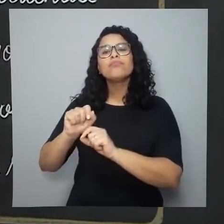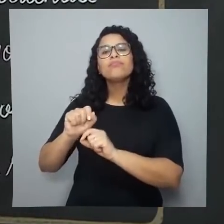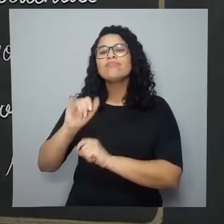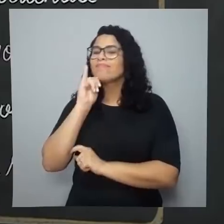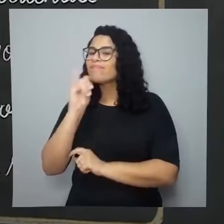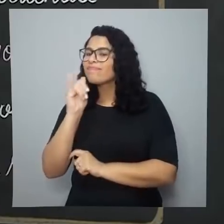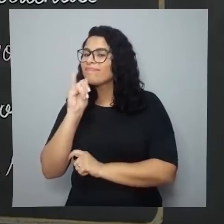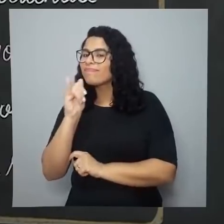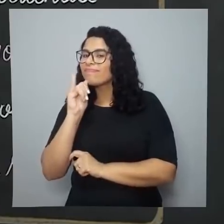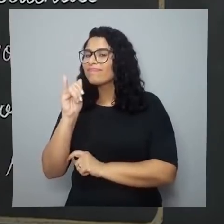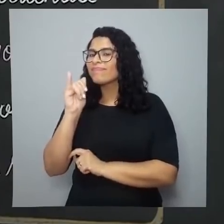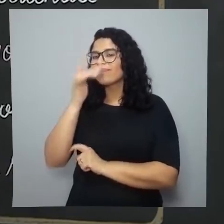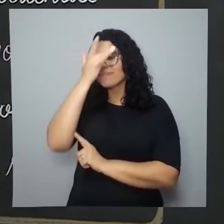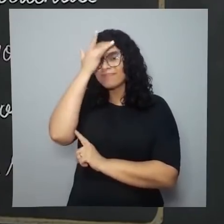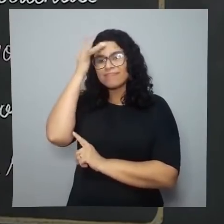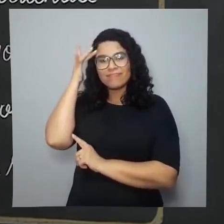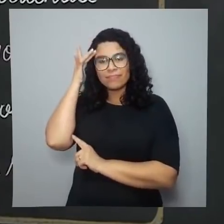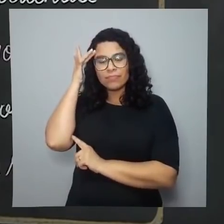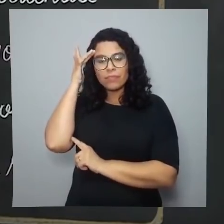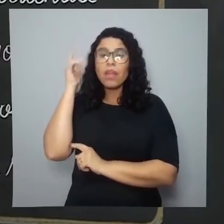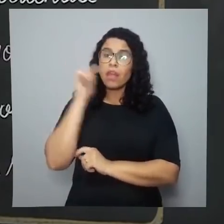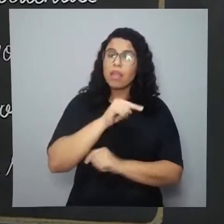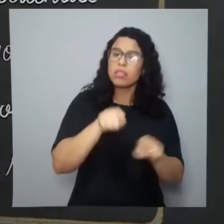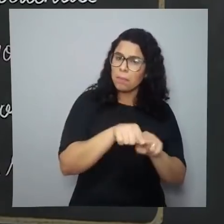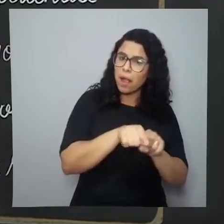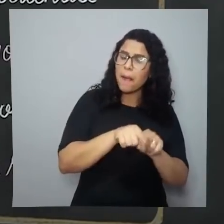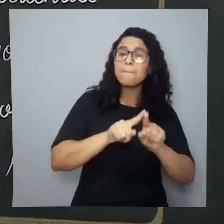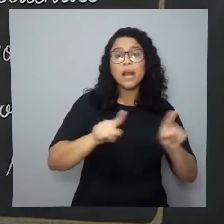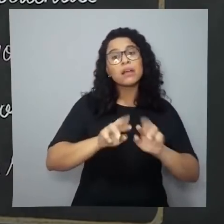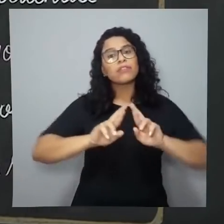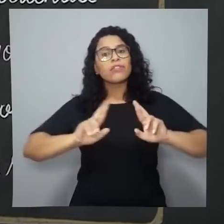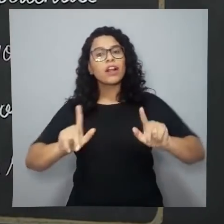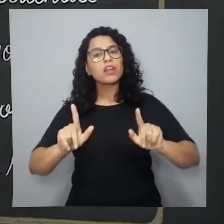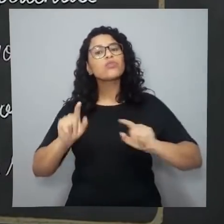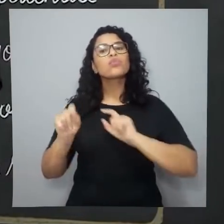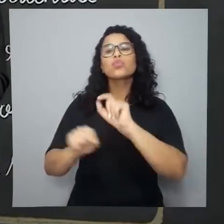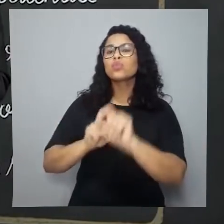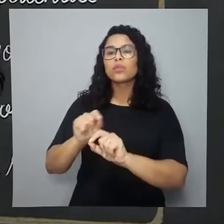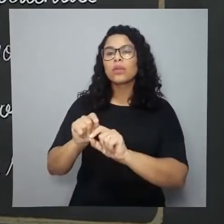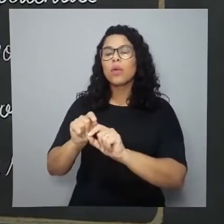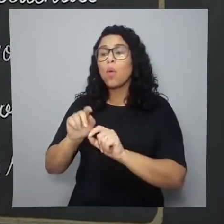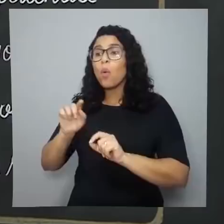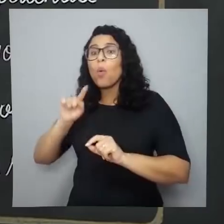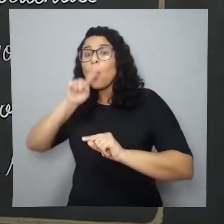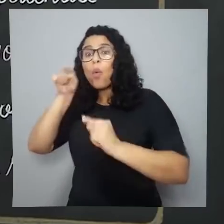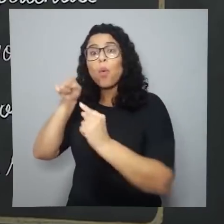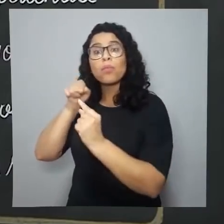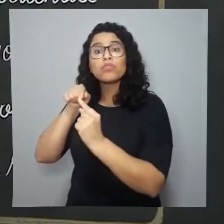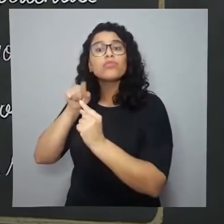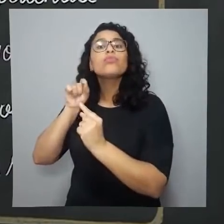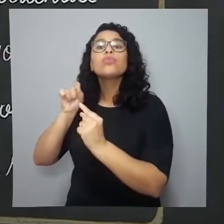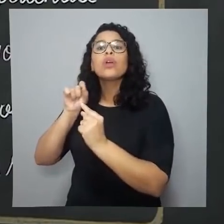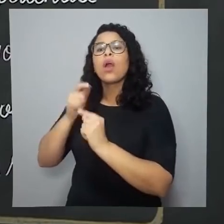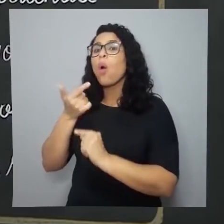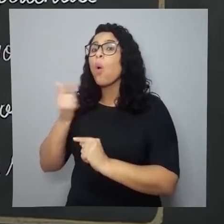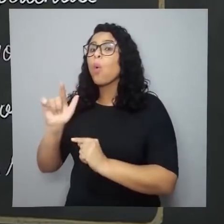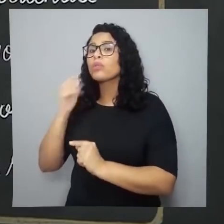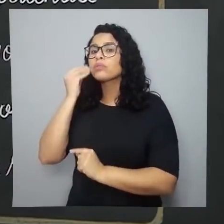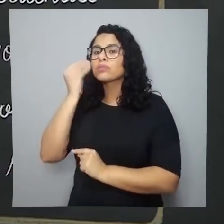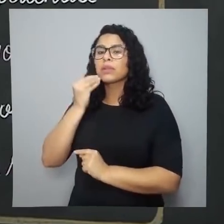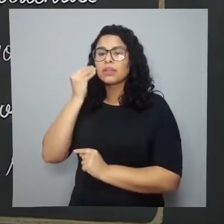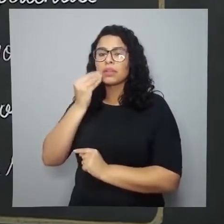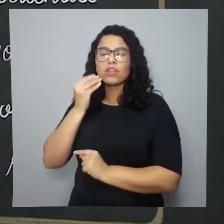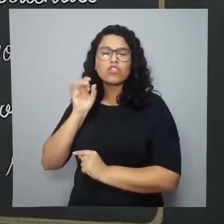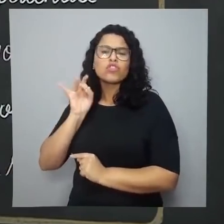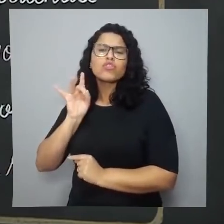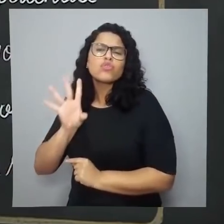falei para vocês que o diário também é um relato pessoal, mas tem uma distinção nesse gênero relato. Porque o objetivo dele é relatar outras experiências que não